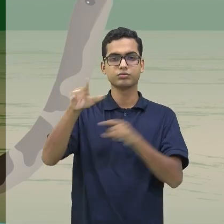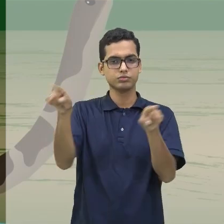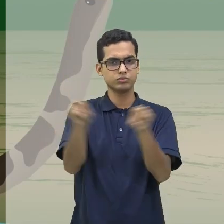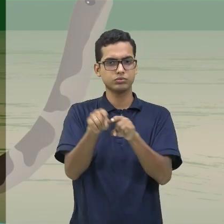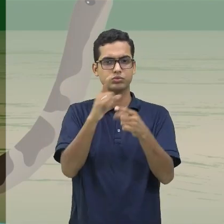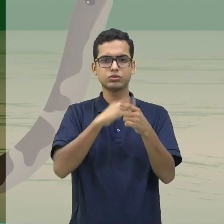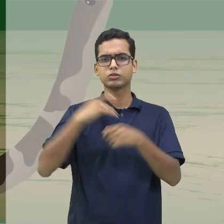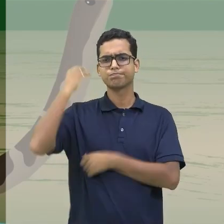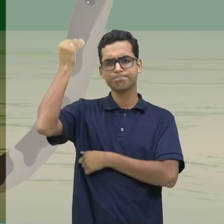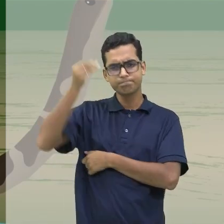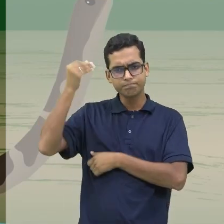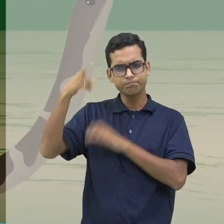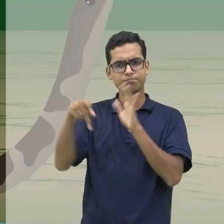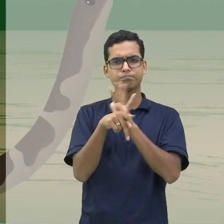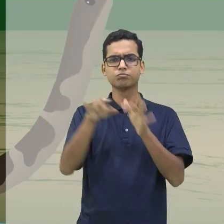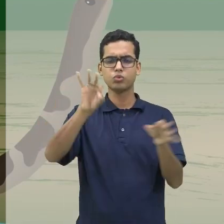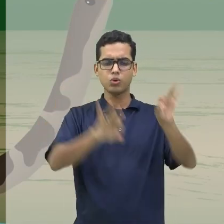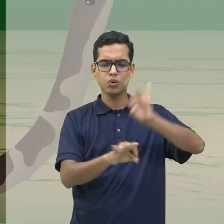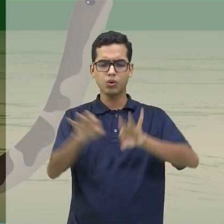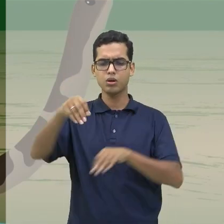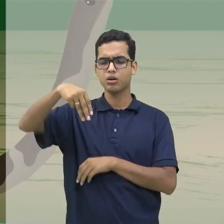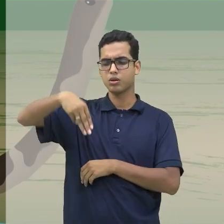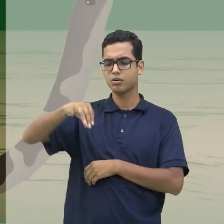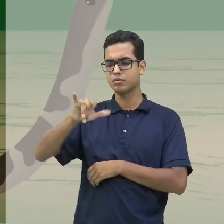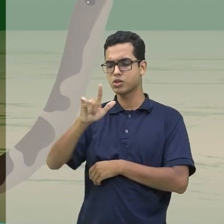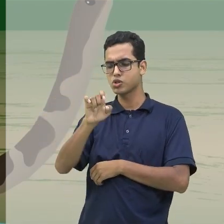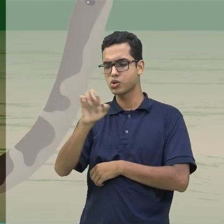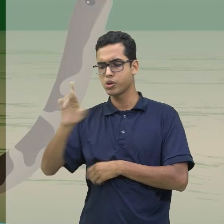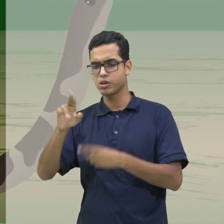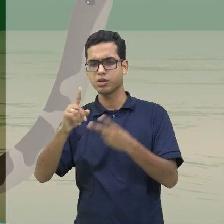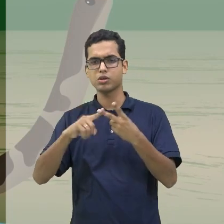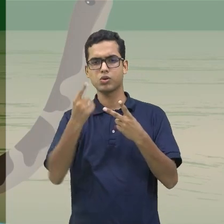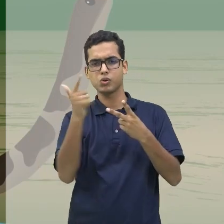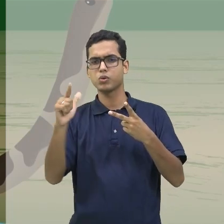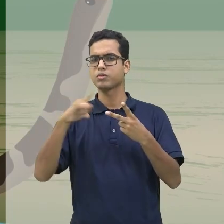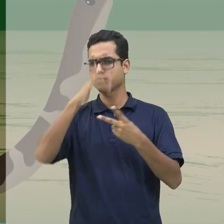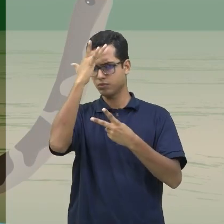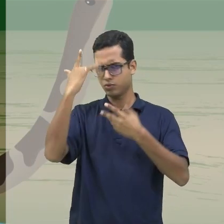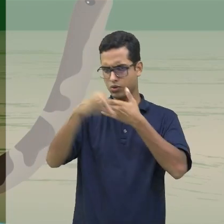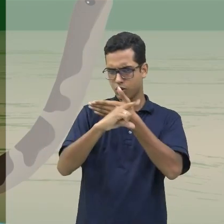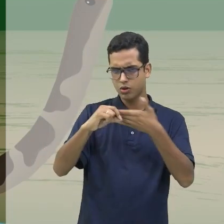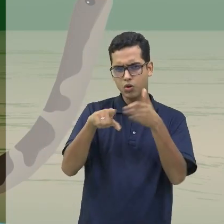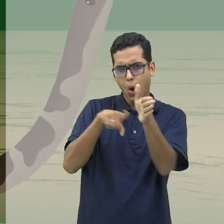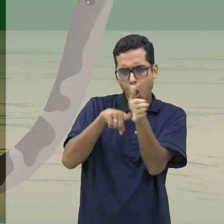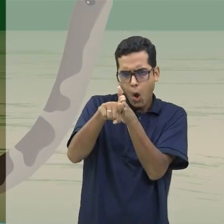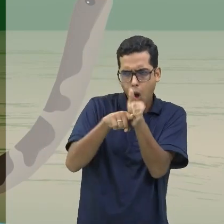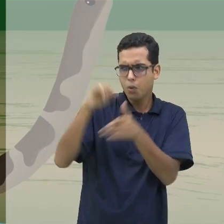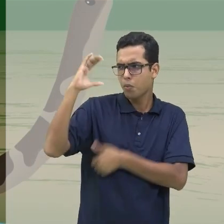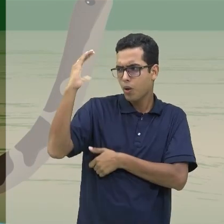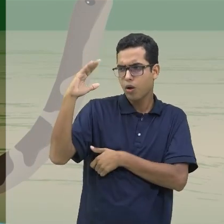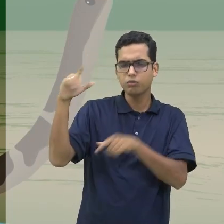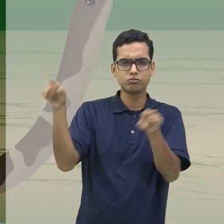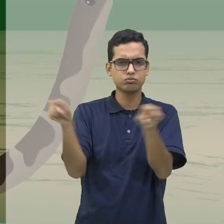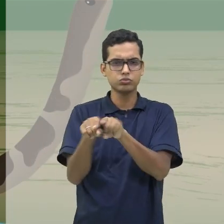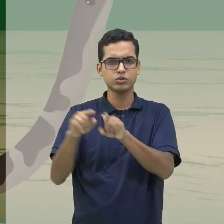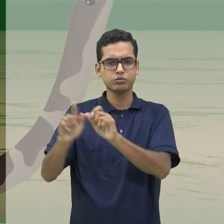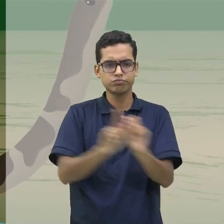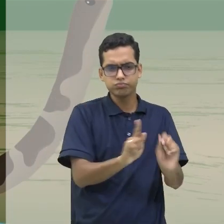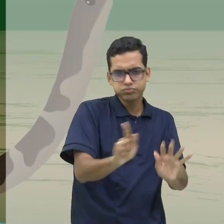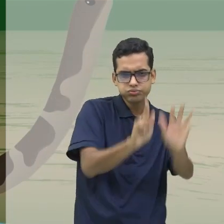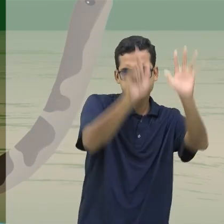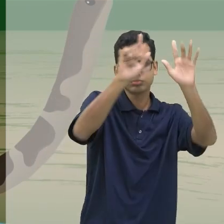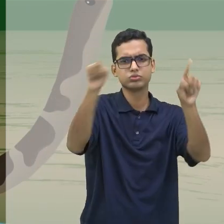e Urey, eles demonstraram que com a presença de água, gases e descargas elétricas era possível